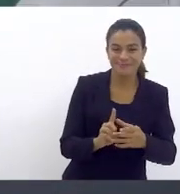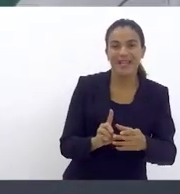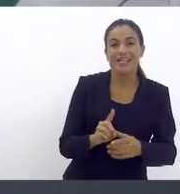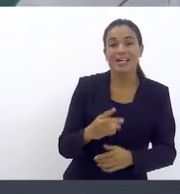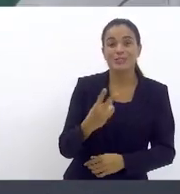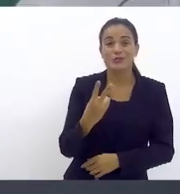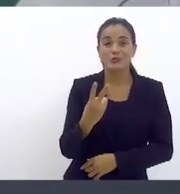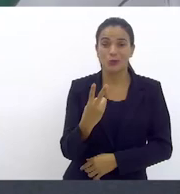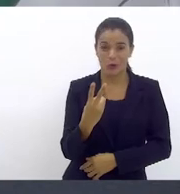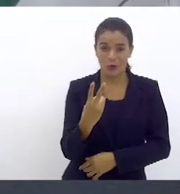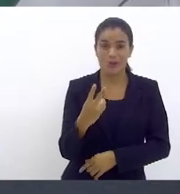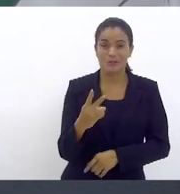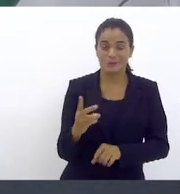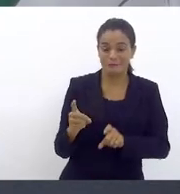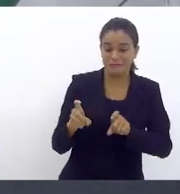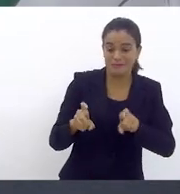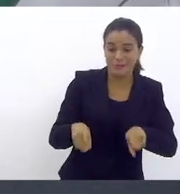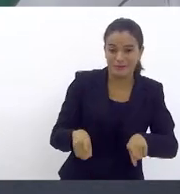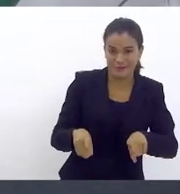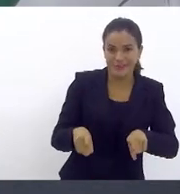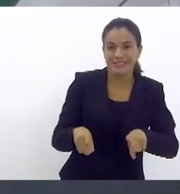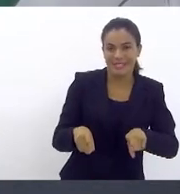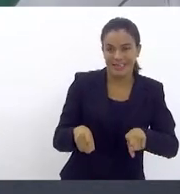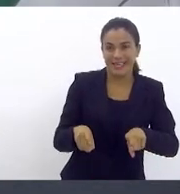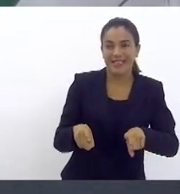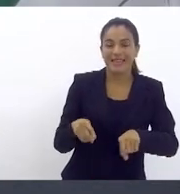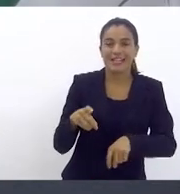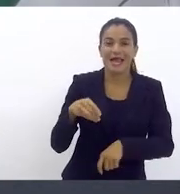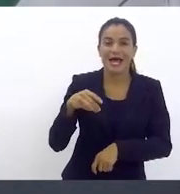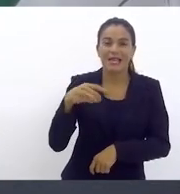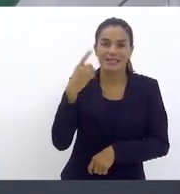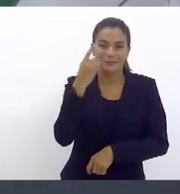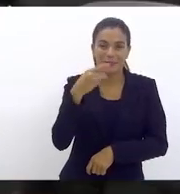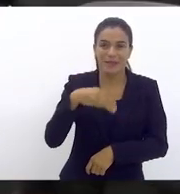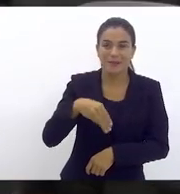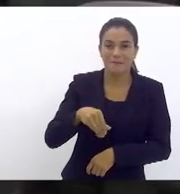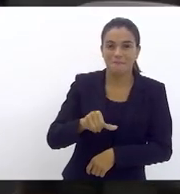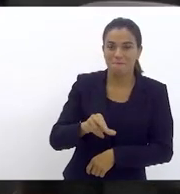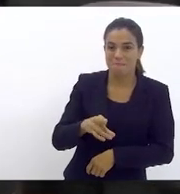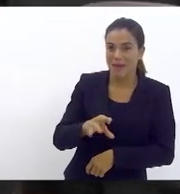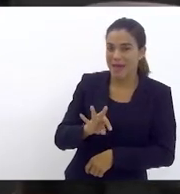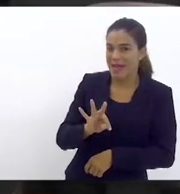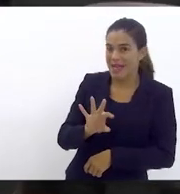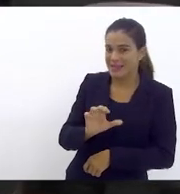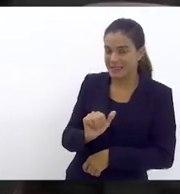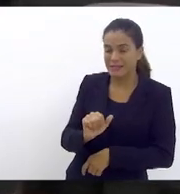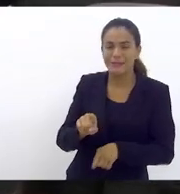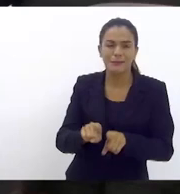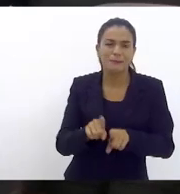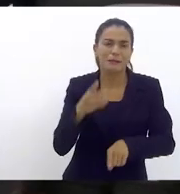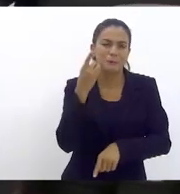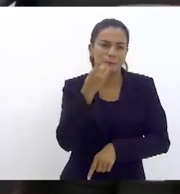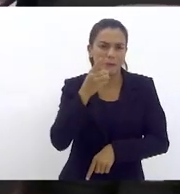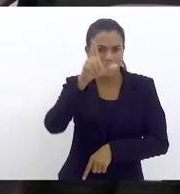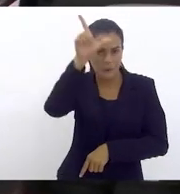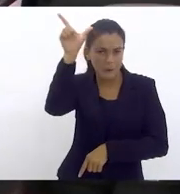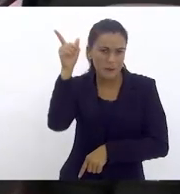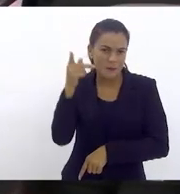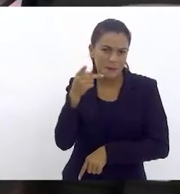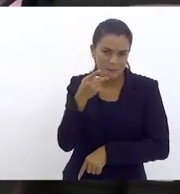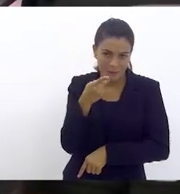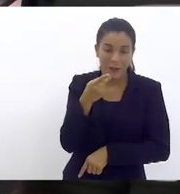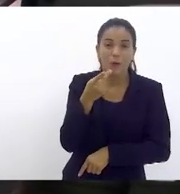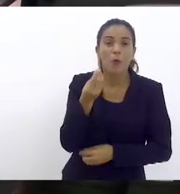legislaturas passadas e deputada Marta Rocha Deputado Flávio Vai se lembrar o Deputado Luiz Paulo também o quanto que a gente